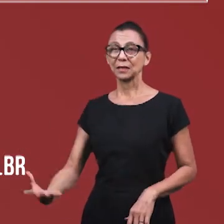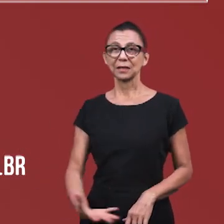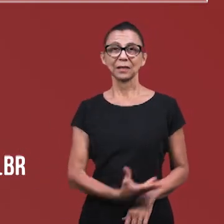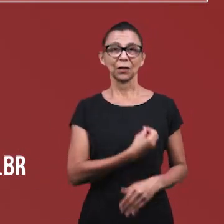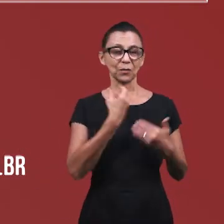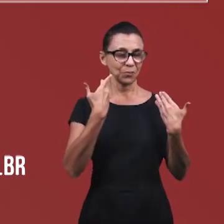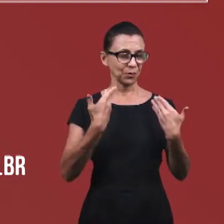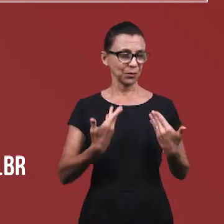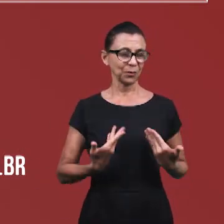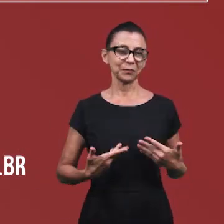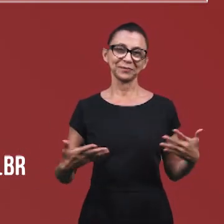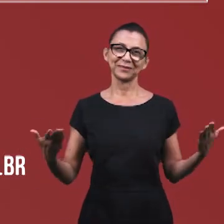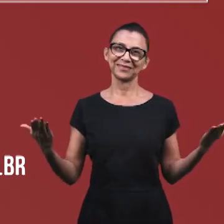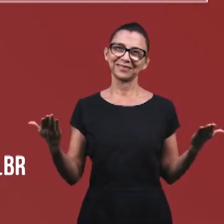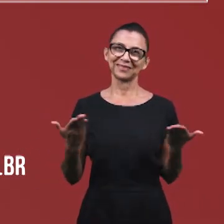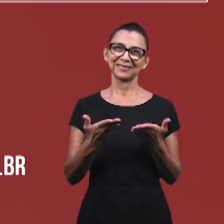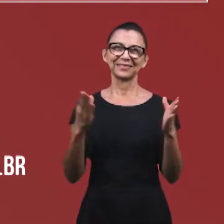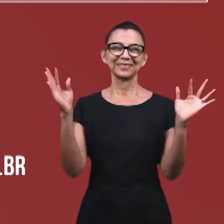agora sou